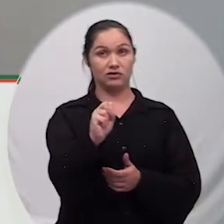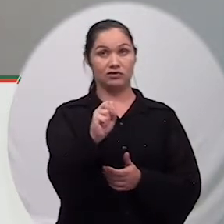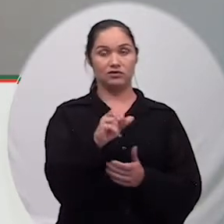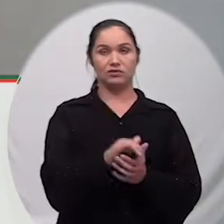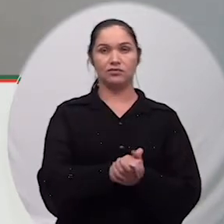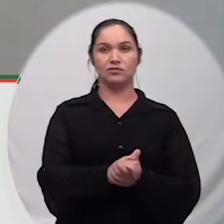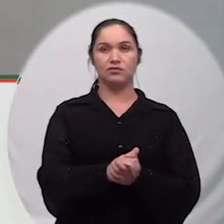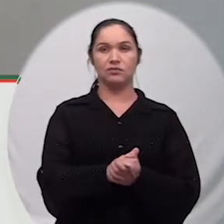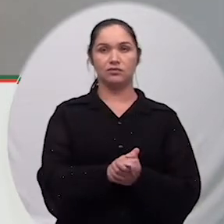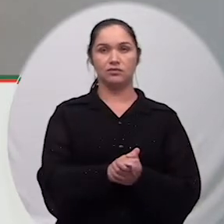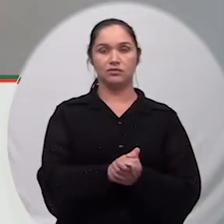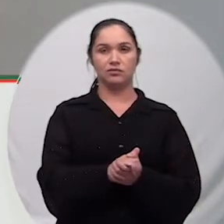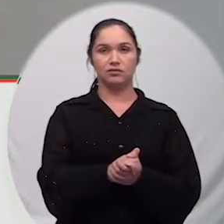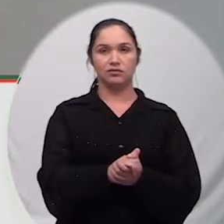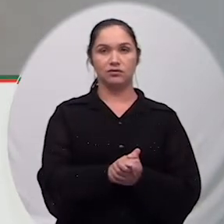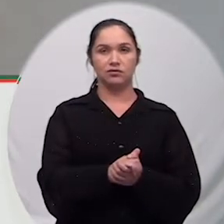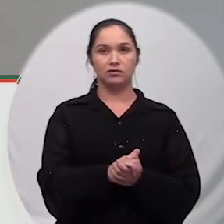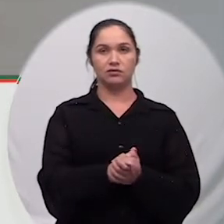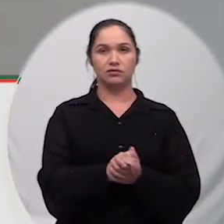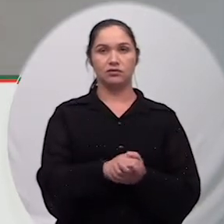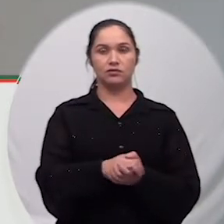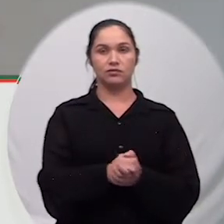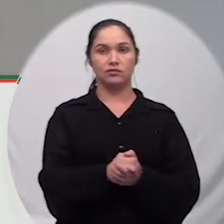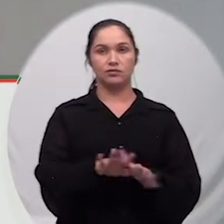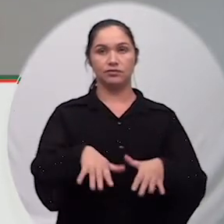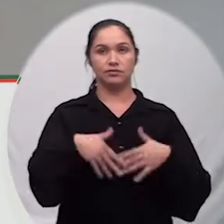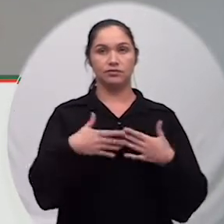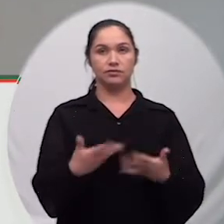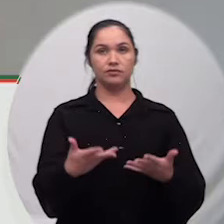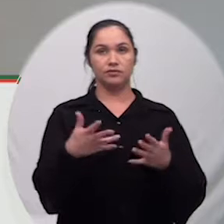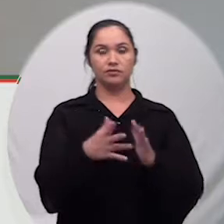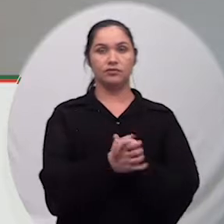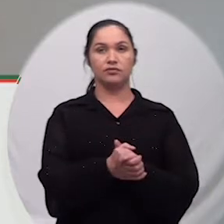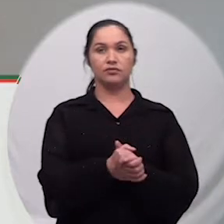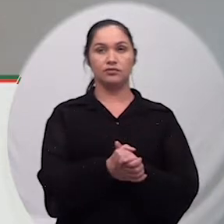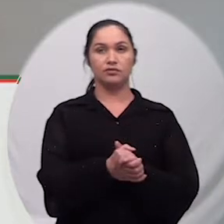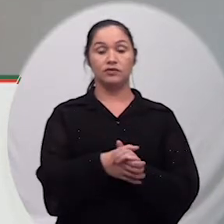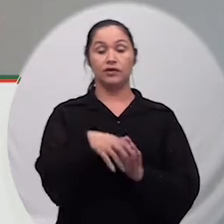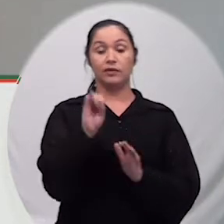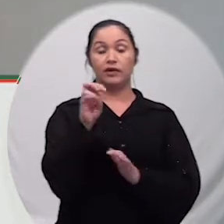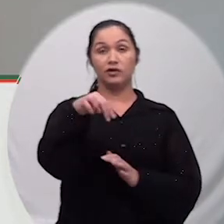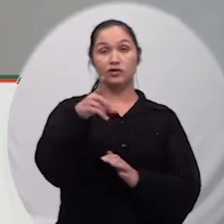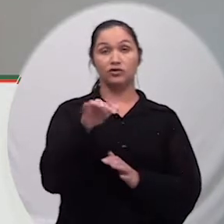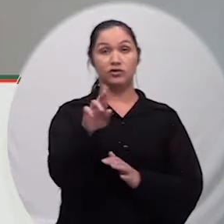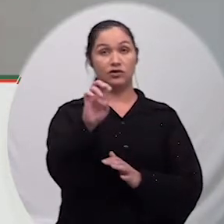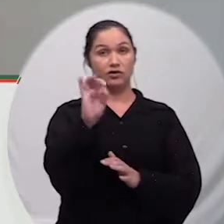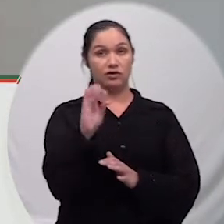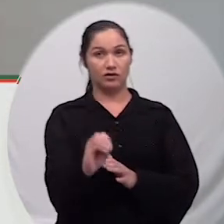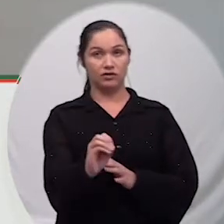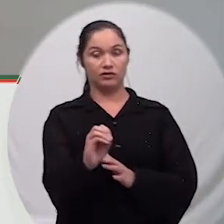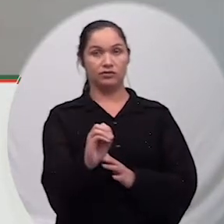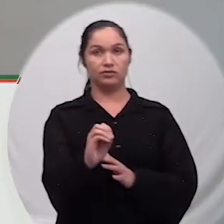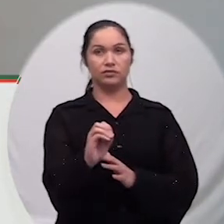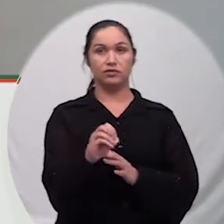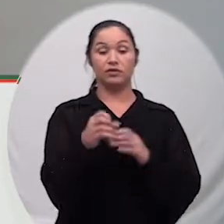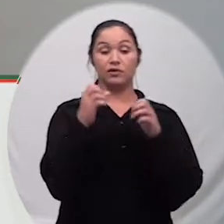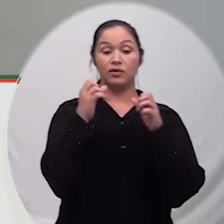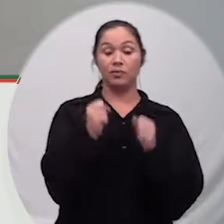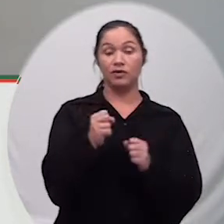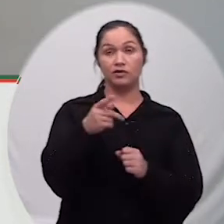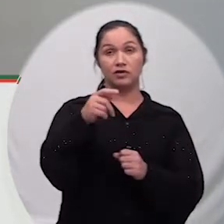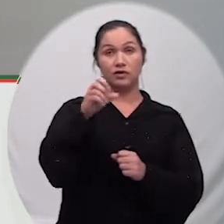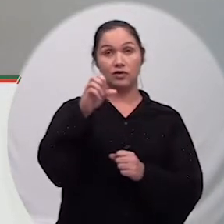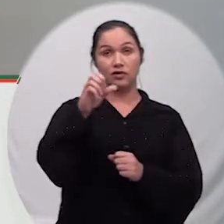conforme exação assume, feição do tributo indireto, sendo passível de ônus